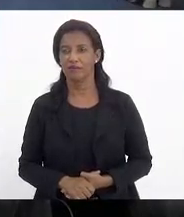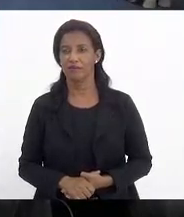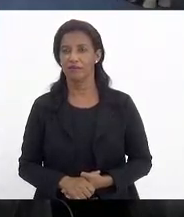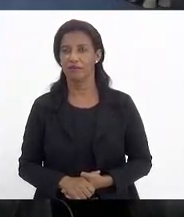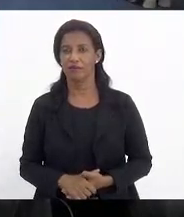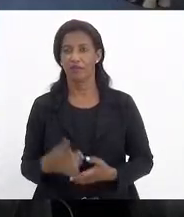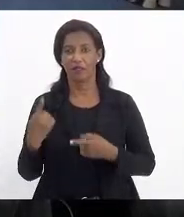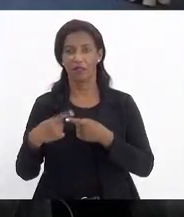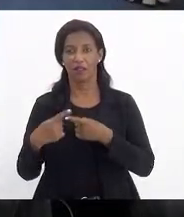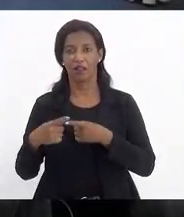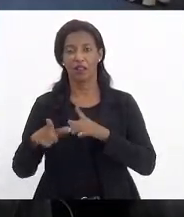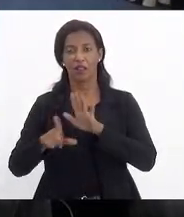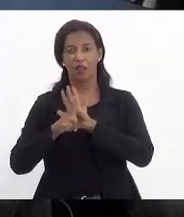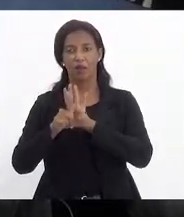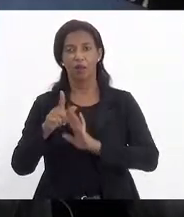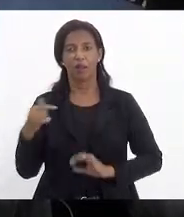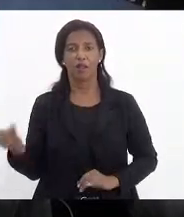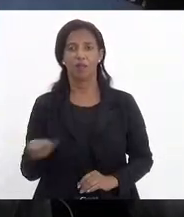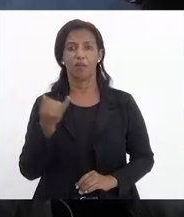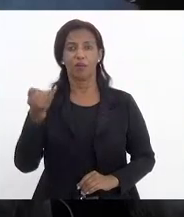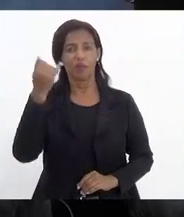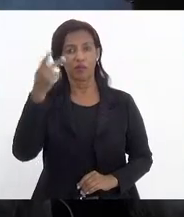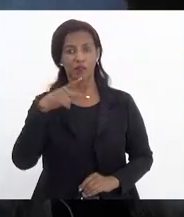Porque ela é uma lei importante de ser citada.